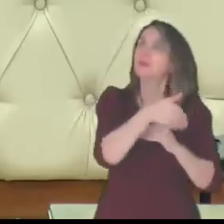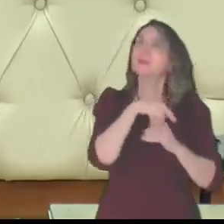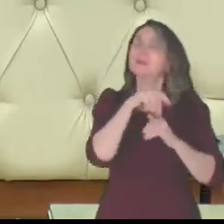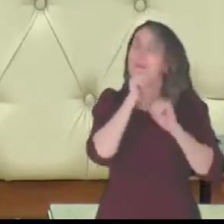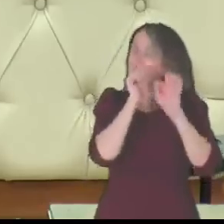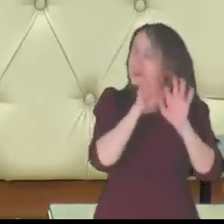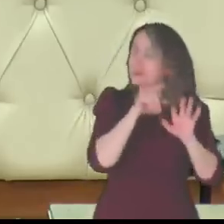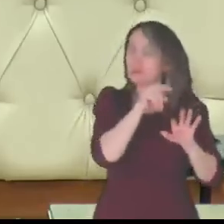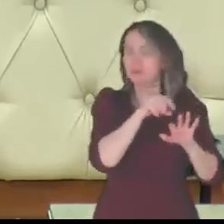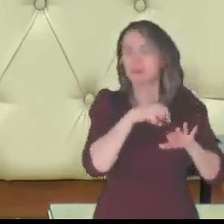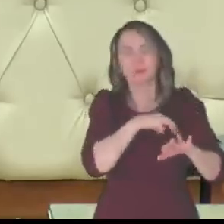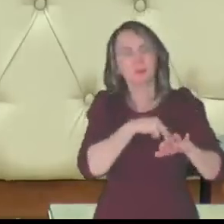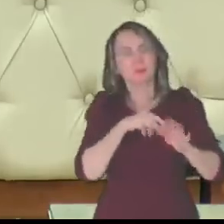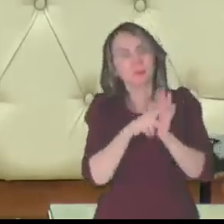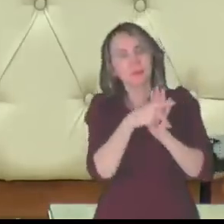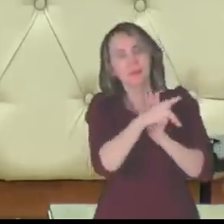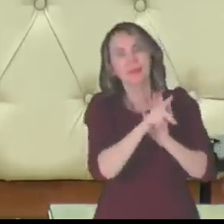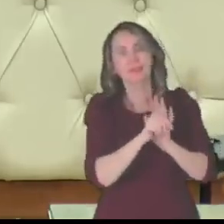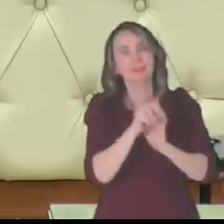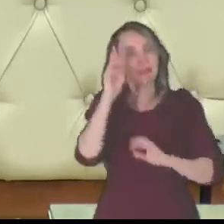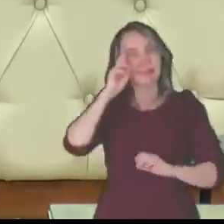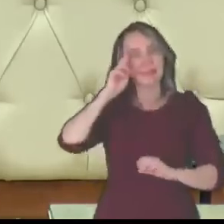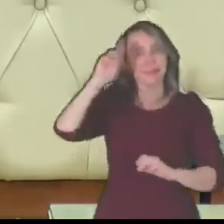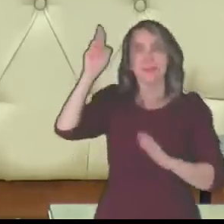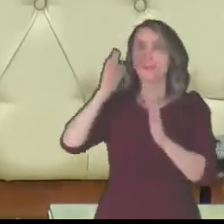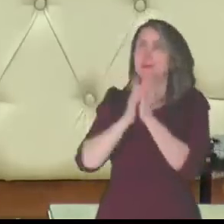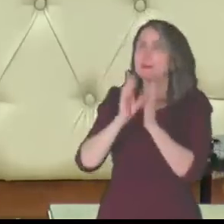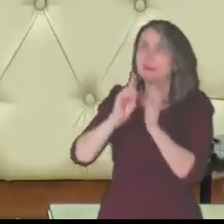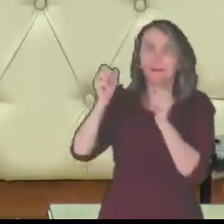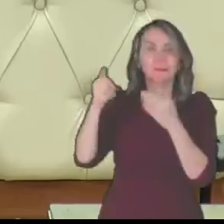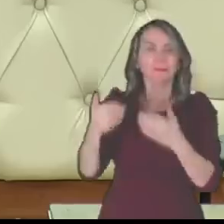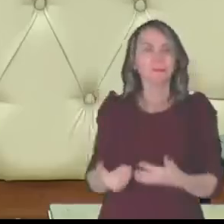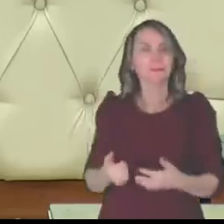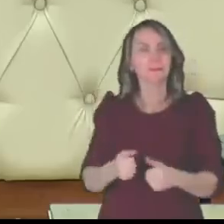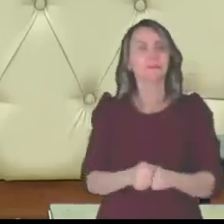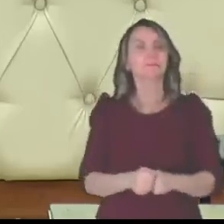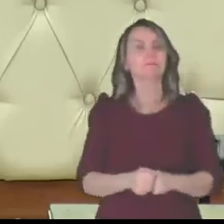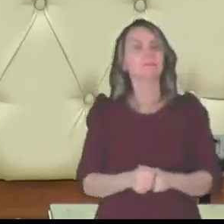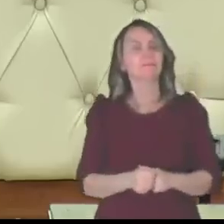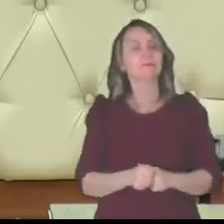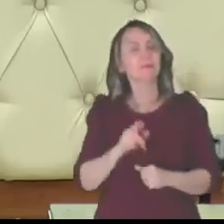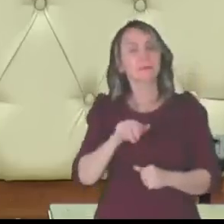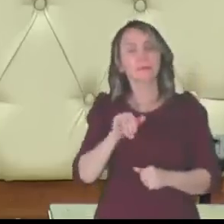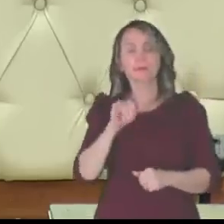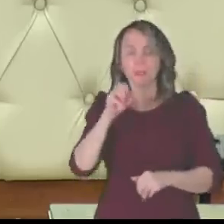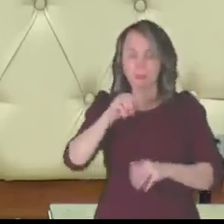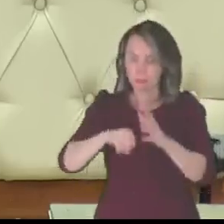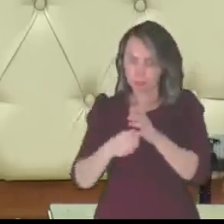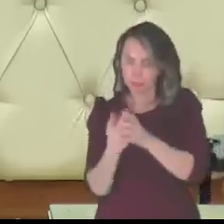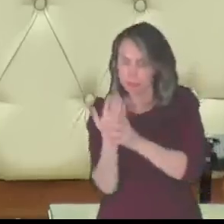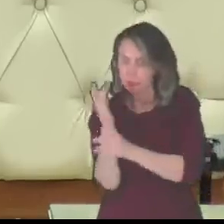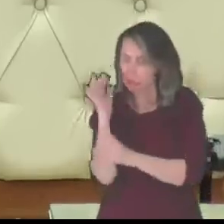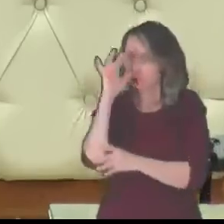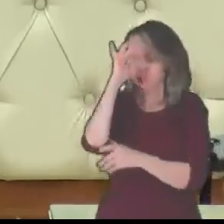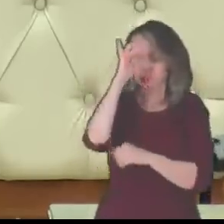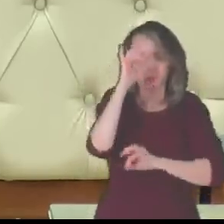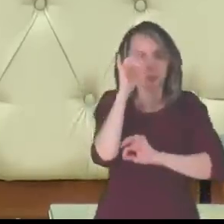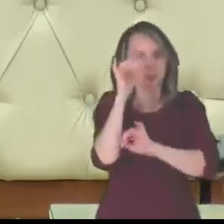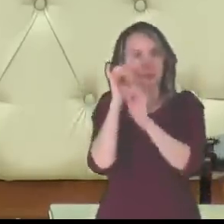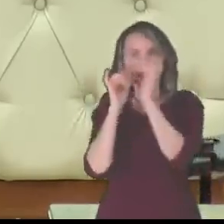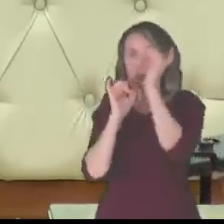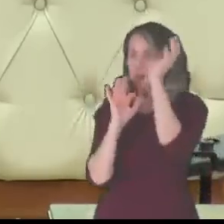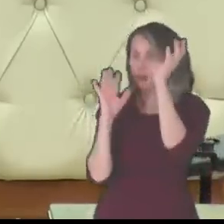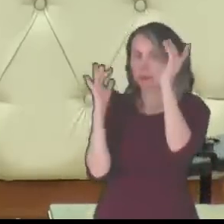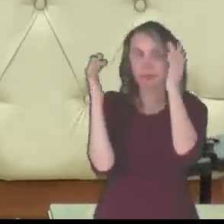o deserto deles fazem Florescer Senhor e a Bíblia diz abundantemente florescerá e também regurgitará e